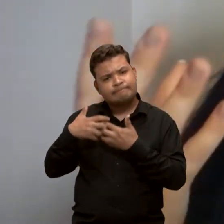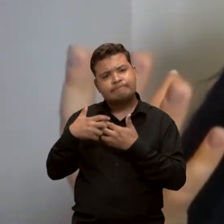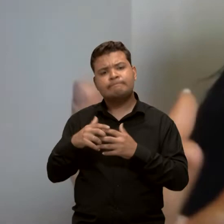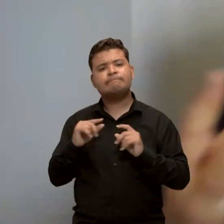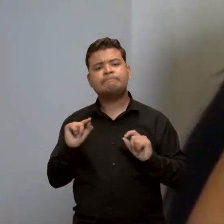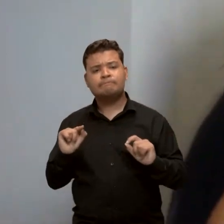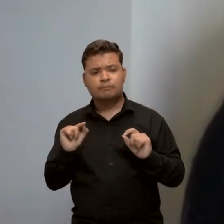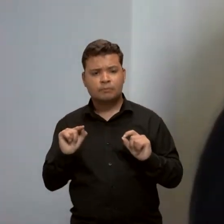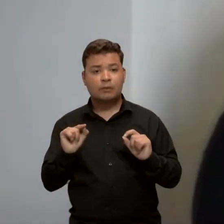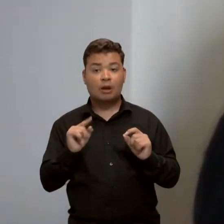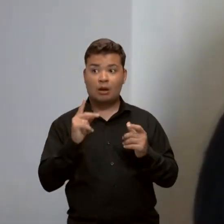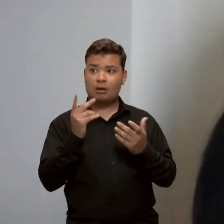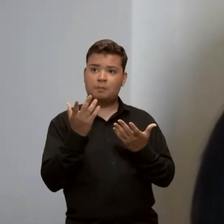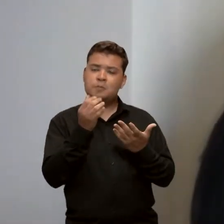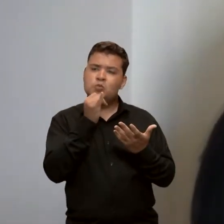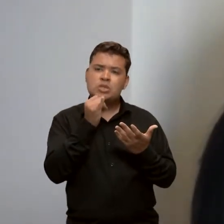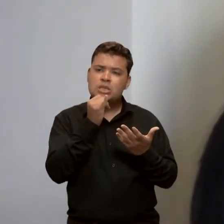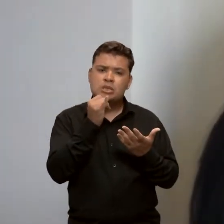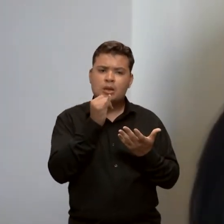situações de preconceito.